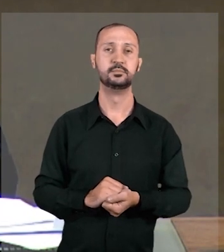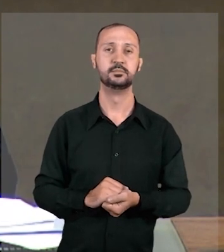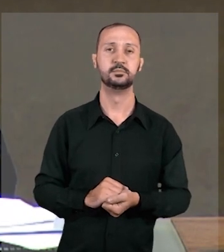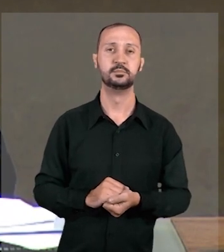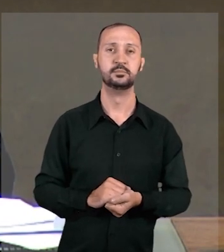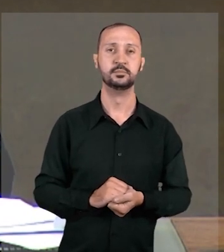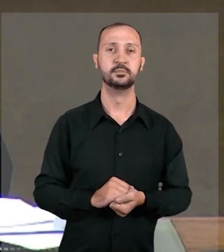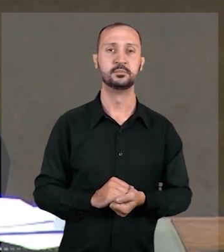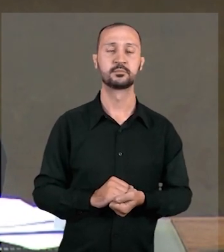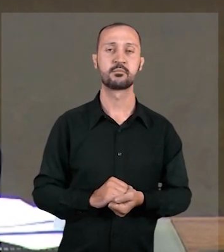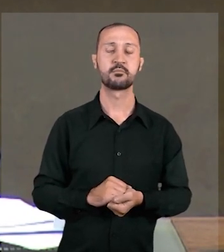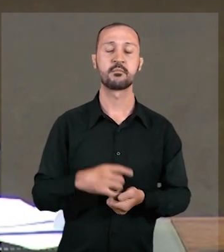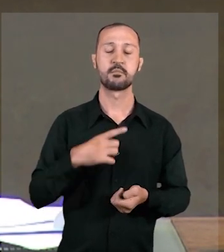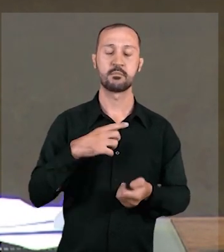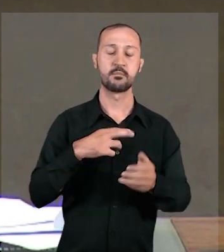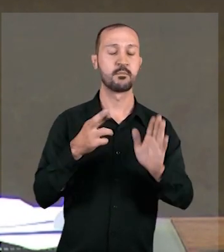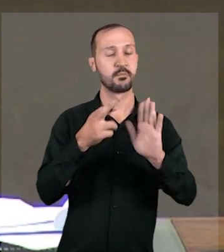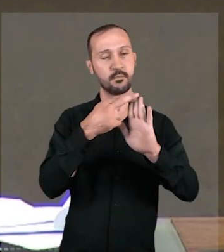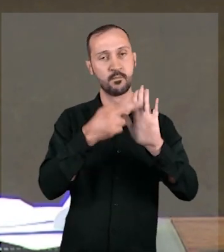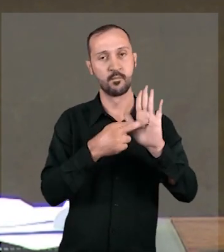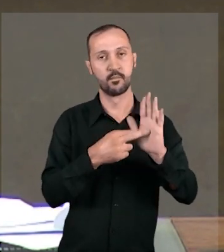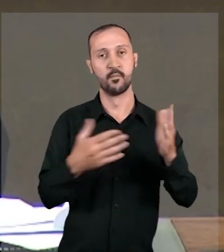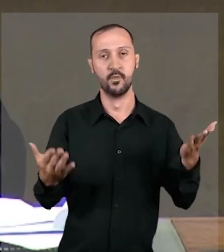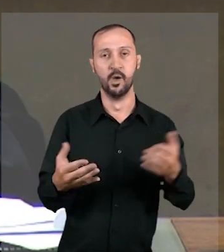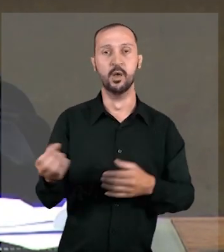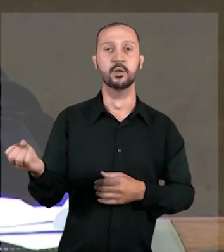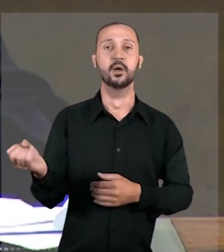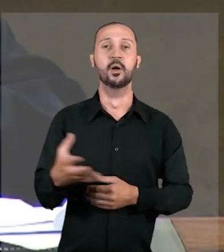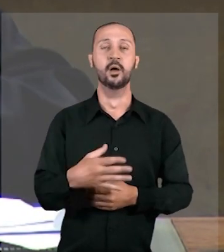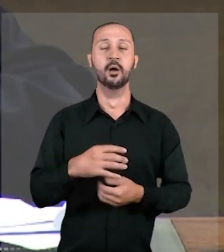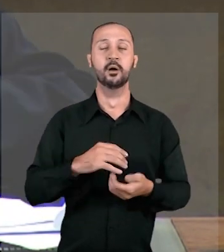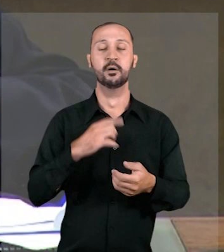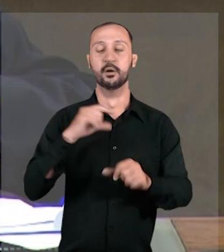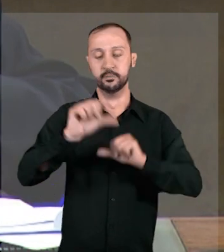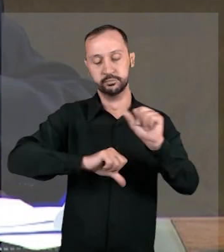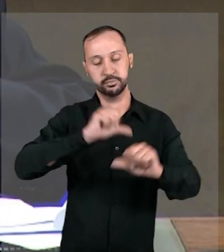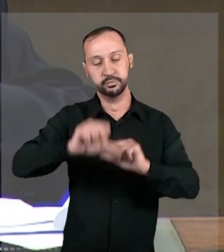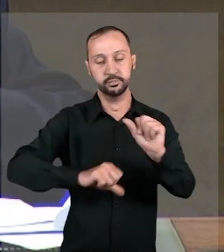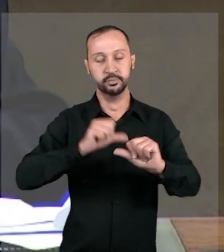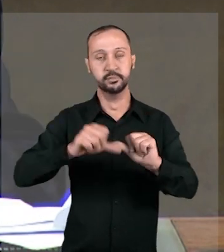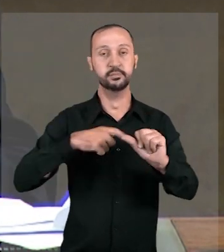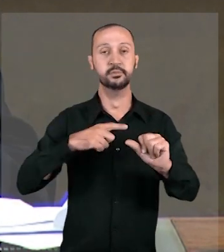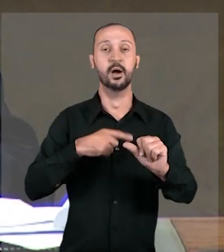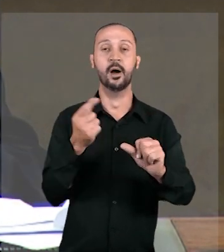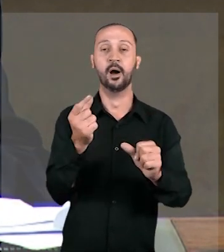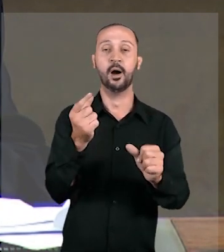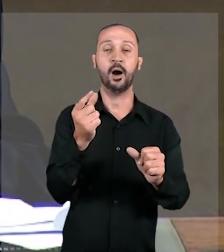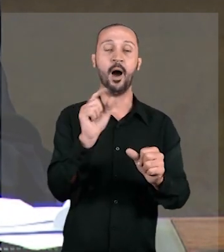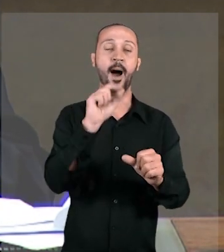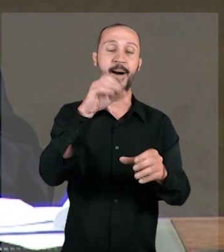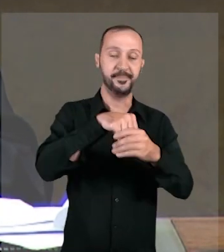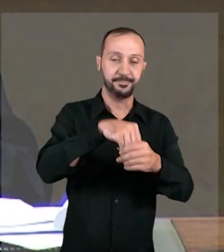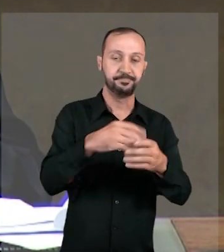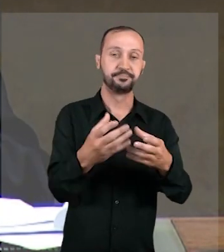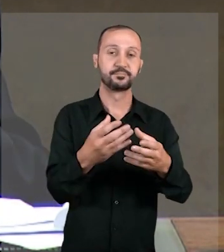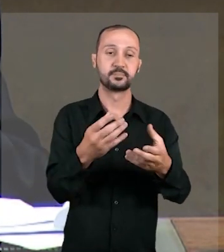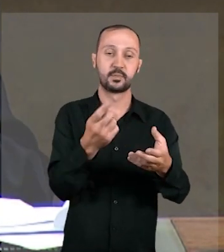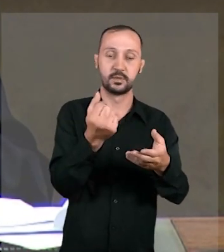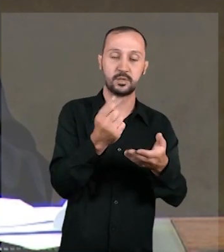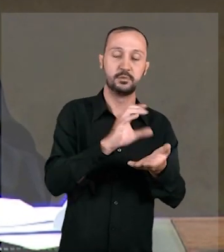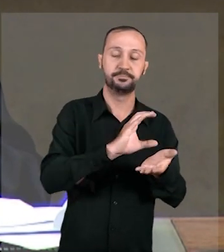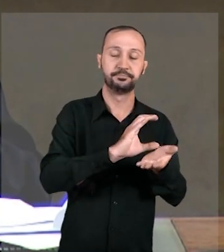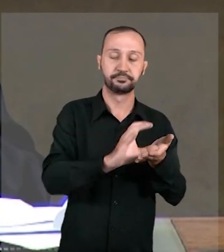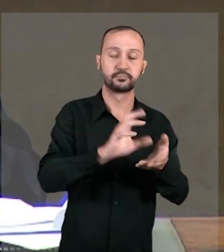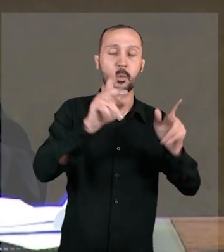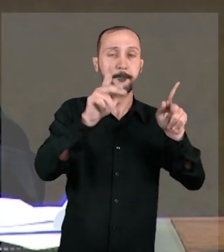Portanto, o quadro normativo atual mudou o painel geral de financiamento, que antes envolvia fundos públicos,